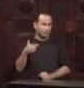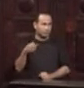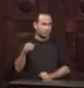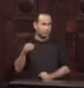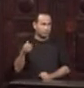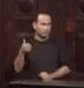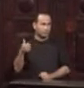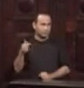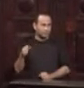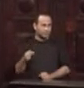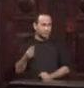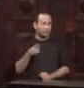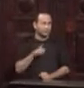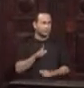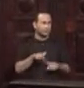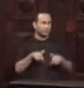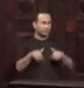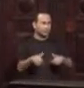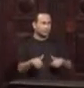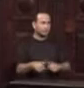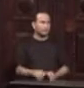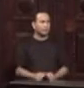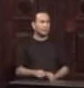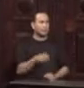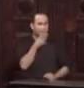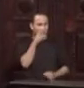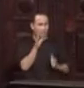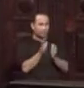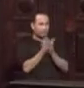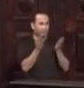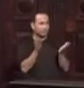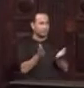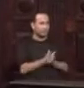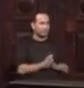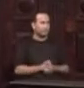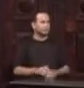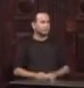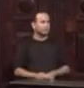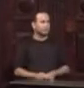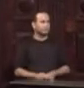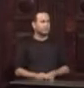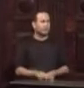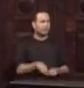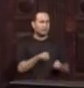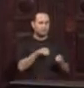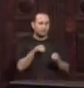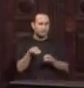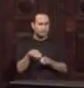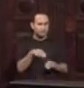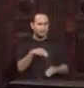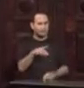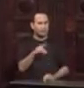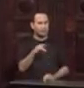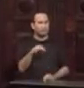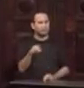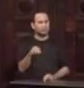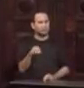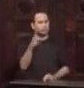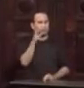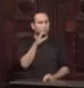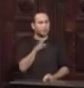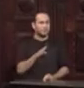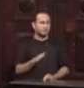que pratica, a meu ver, um empobrecimento, um barateamento, um apequenamento do ensino médio no Brasil,